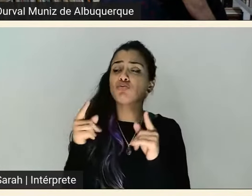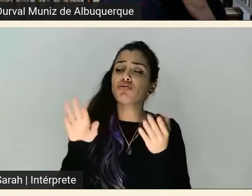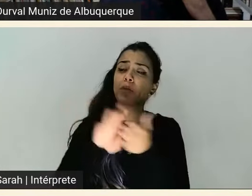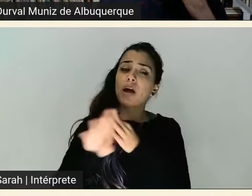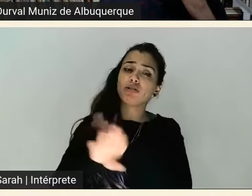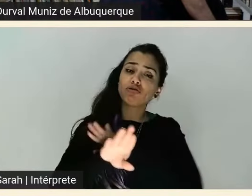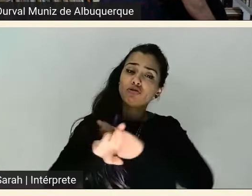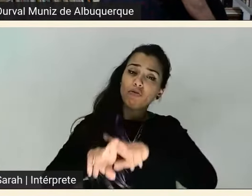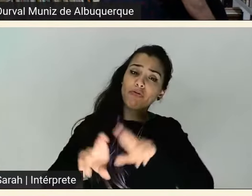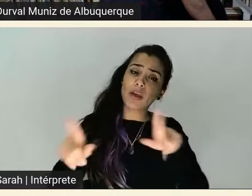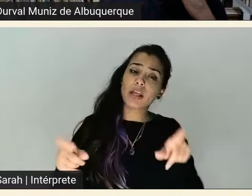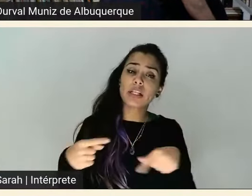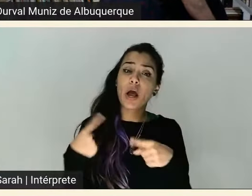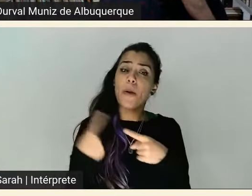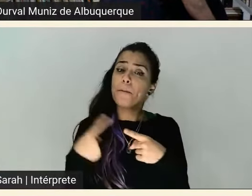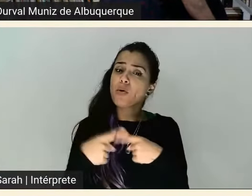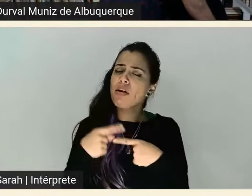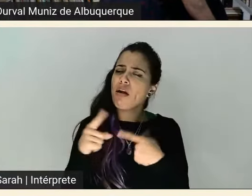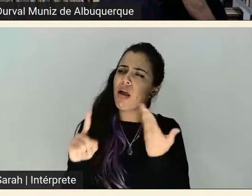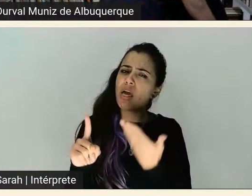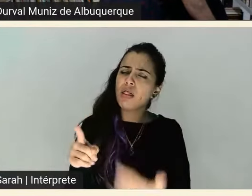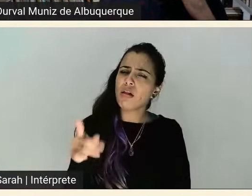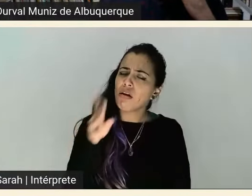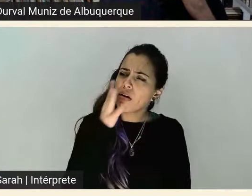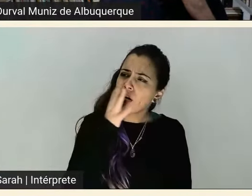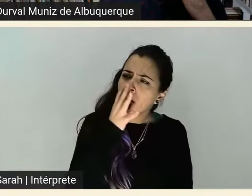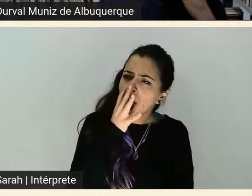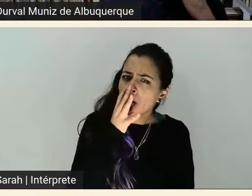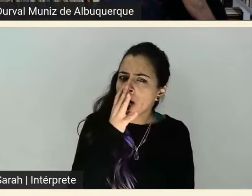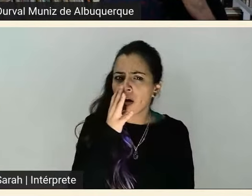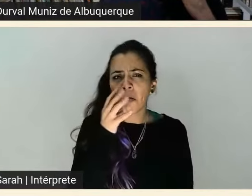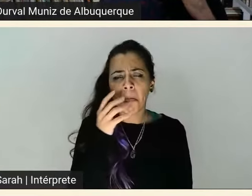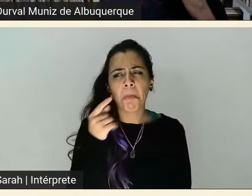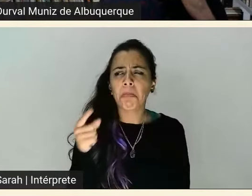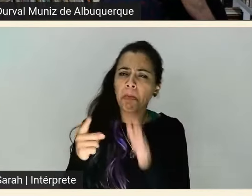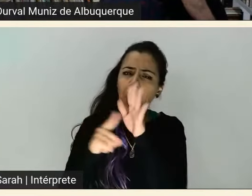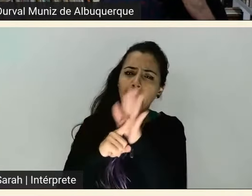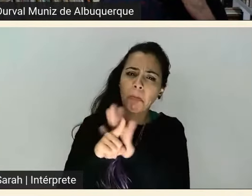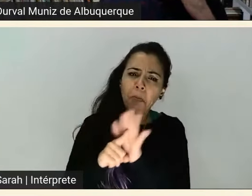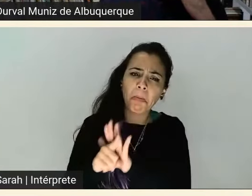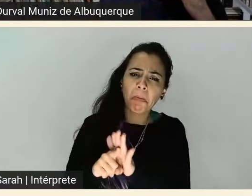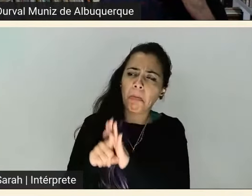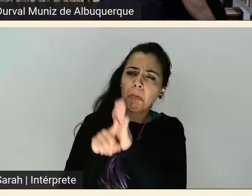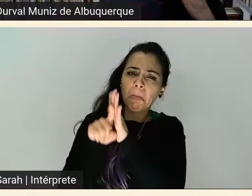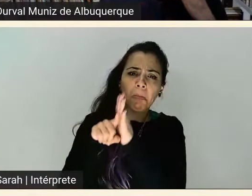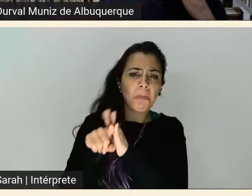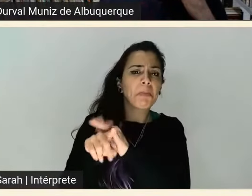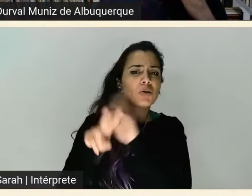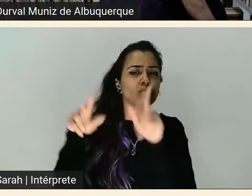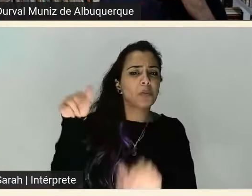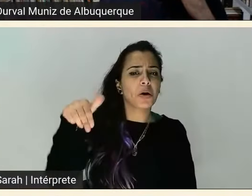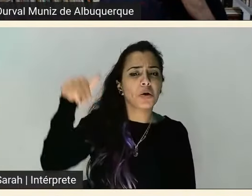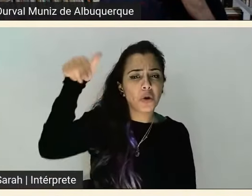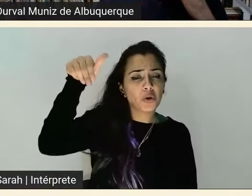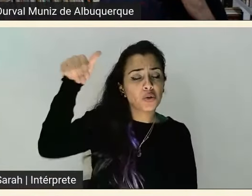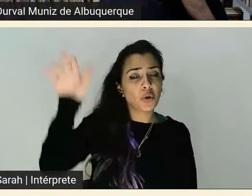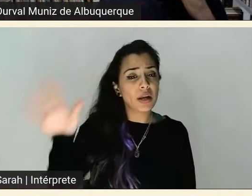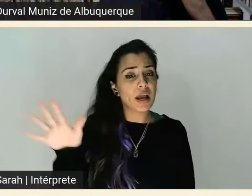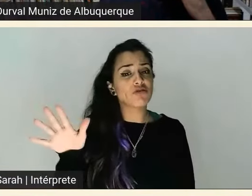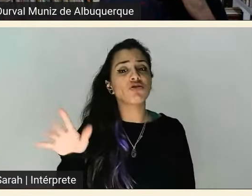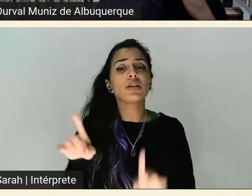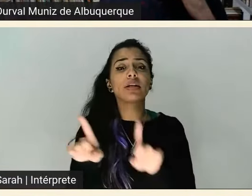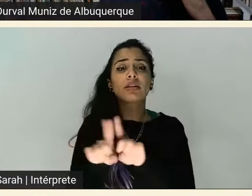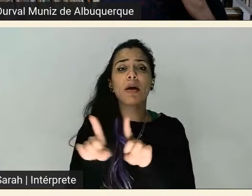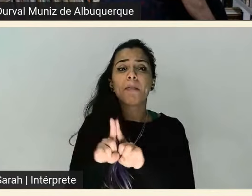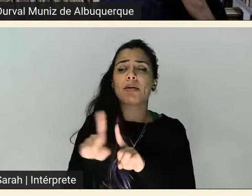ele fez aquela missão de pesquisas folclóricas que andou pelo Norte e Nordeste, e aqui foi publicado o